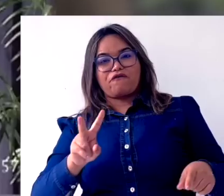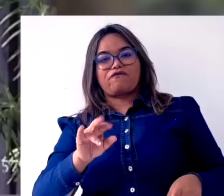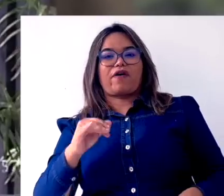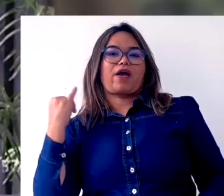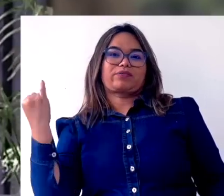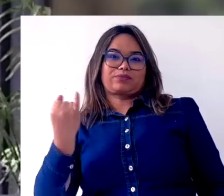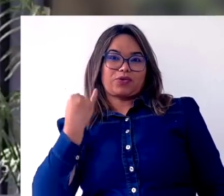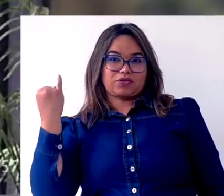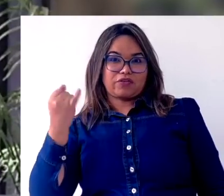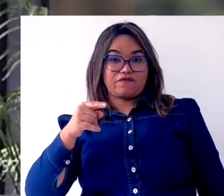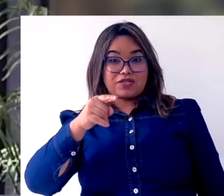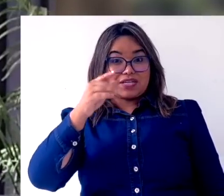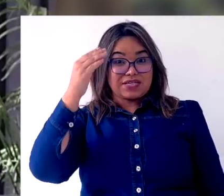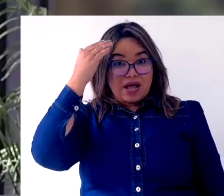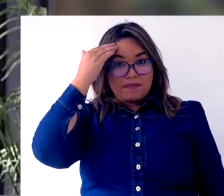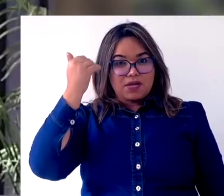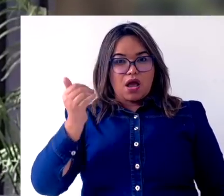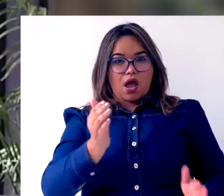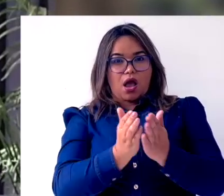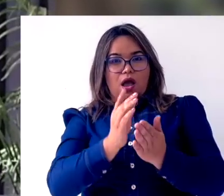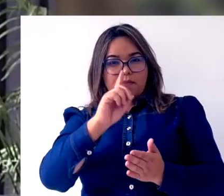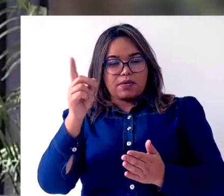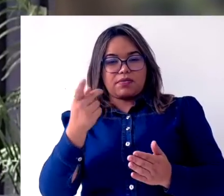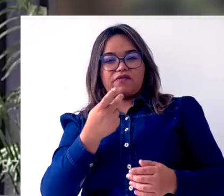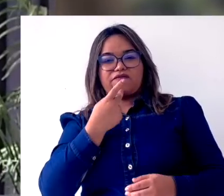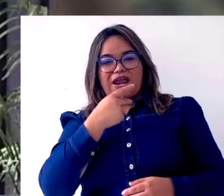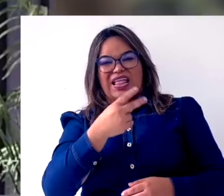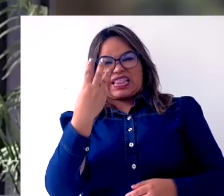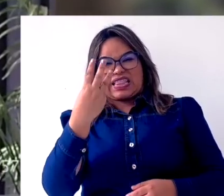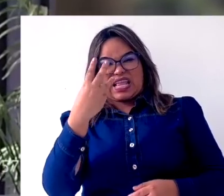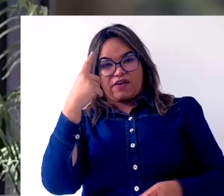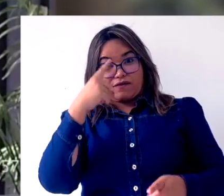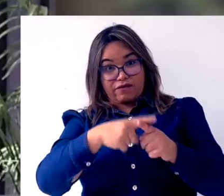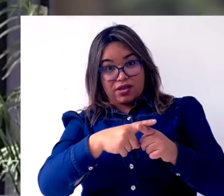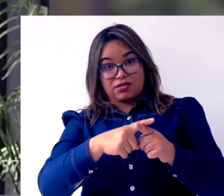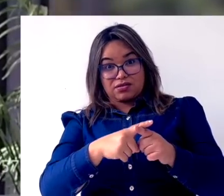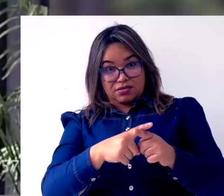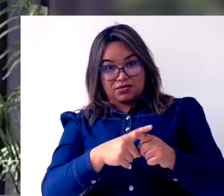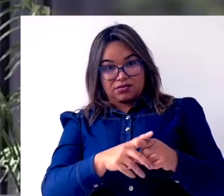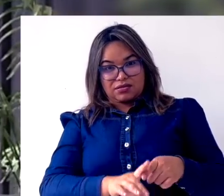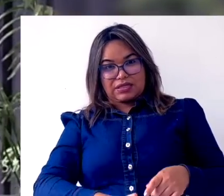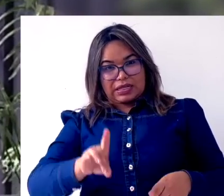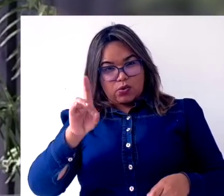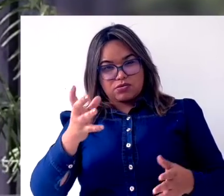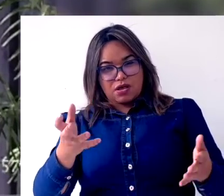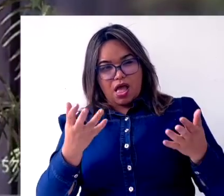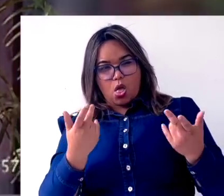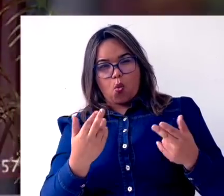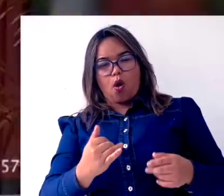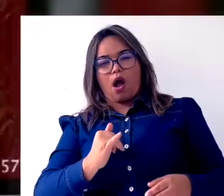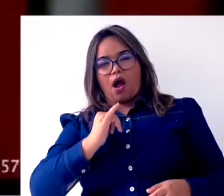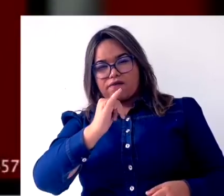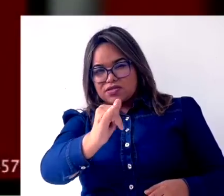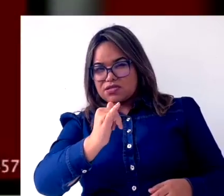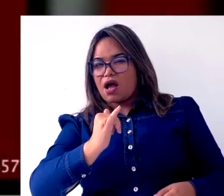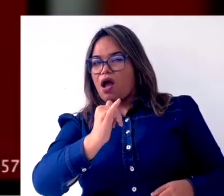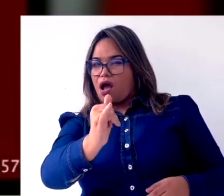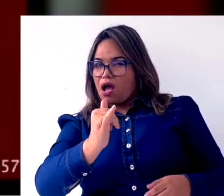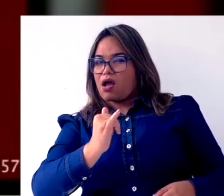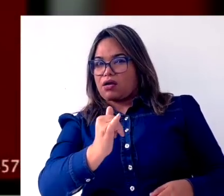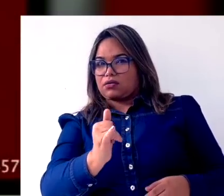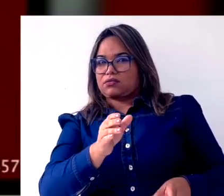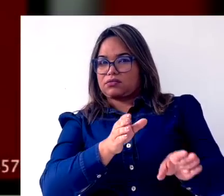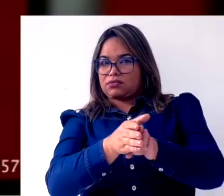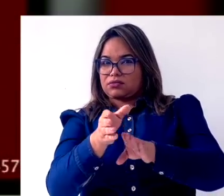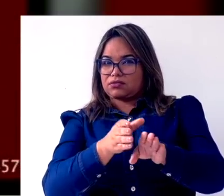Bíblia repete esta passagem 3 vezes? Como se Deus realmente estivesse nos tentando dizer algo. Vamos ver o que aconteceu